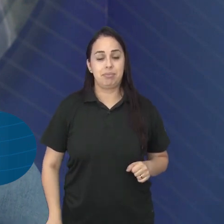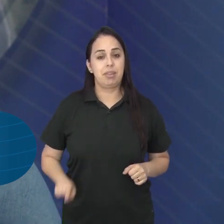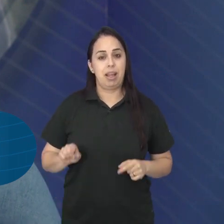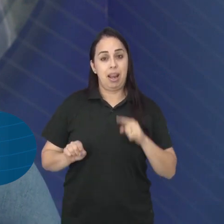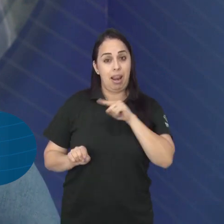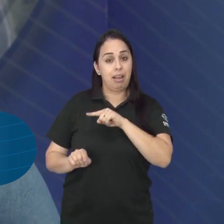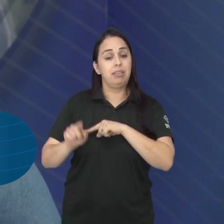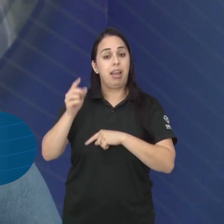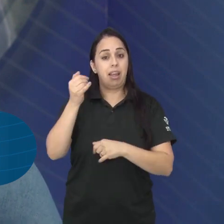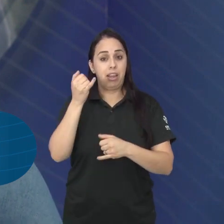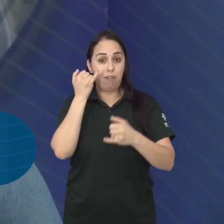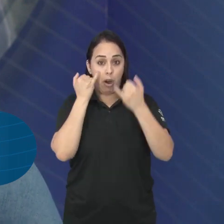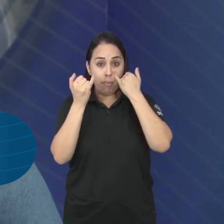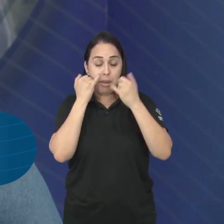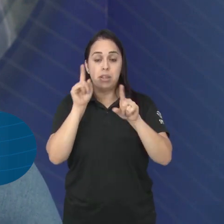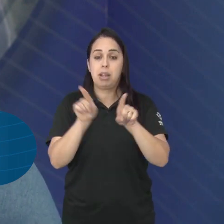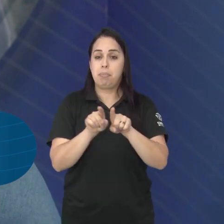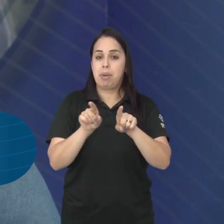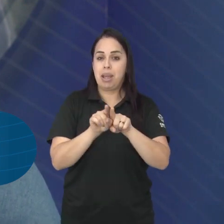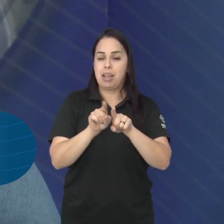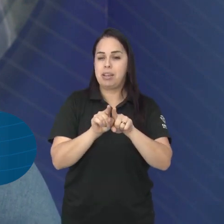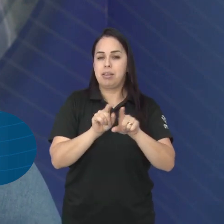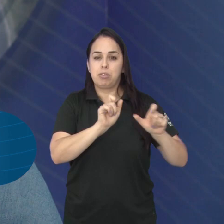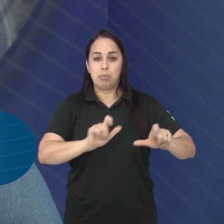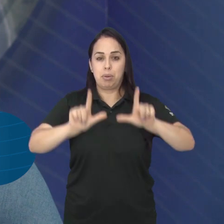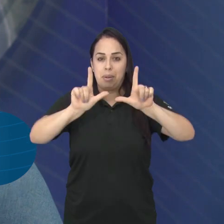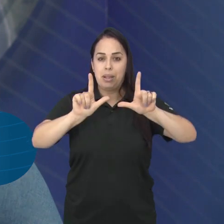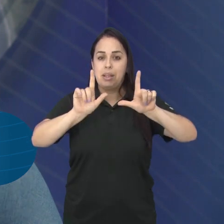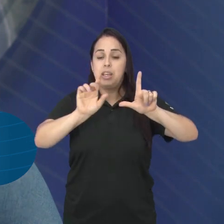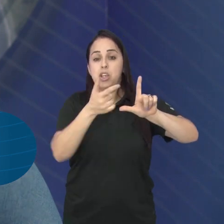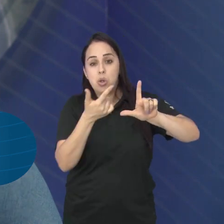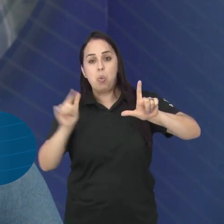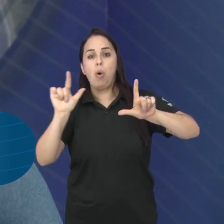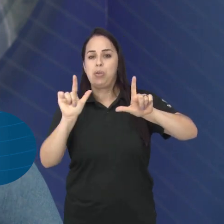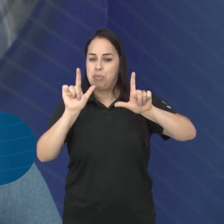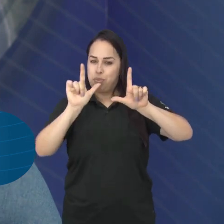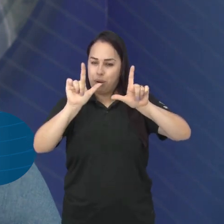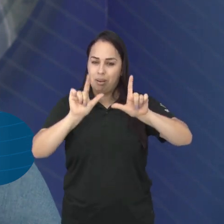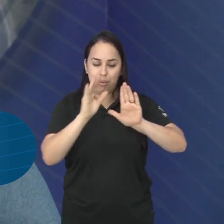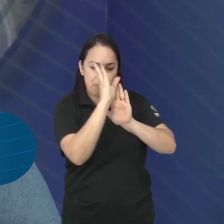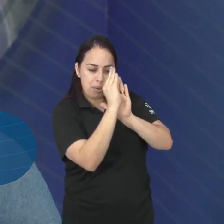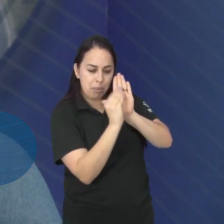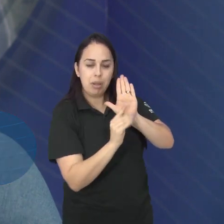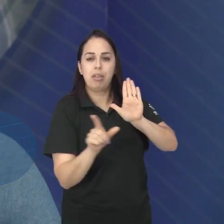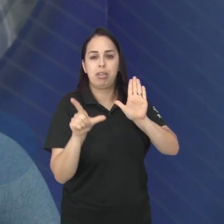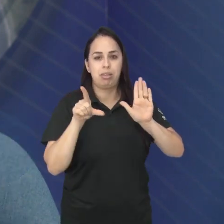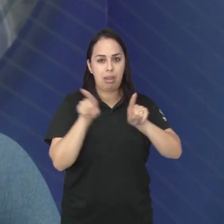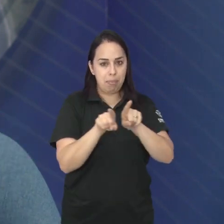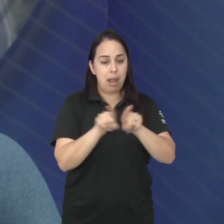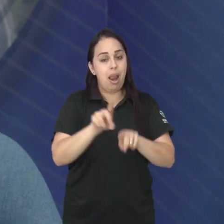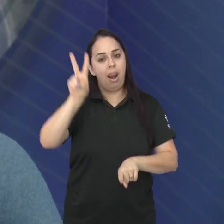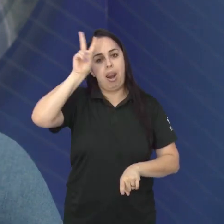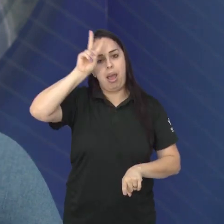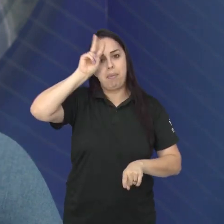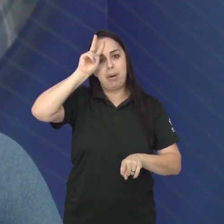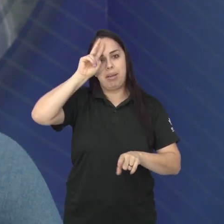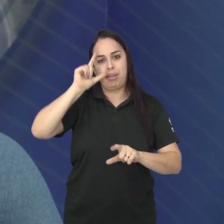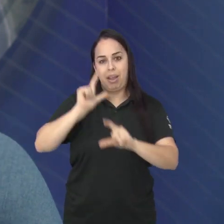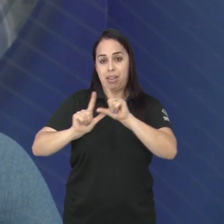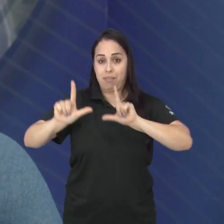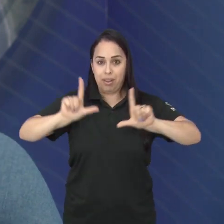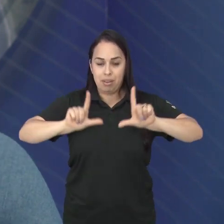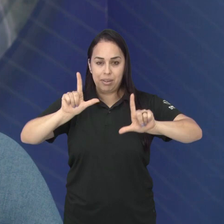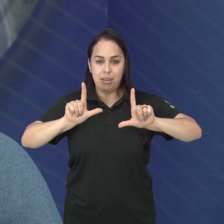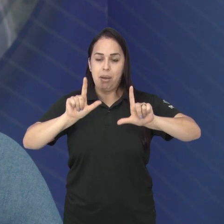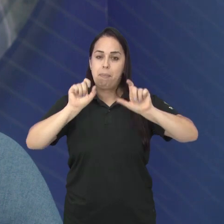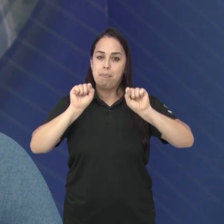youtube.com/CâmaraSJC. Lá você tem acesso a esse programa na íntegra e também aos demais programas. Lembrando também que a TV Câmara de